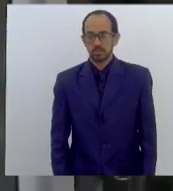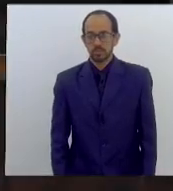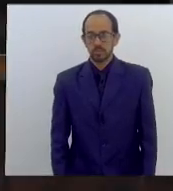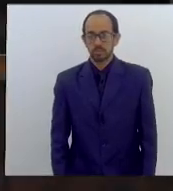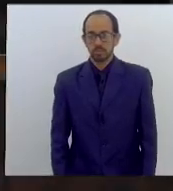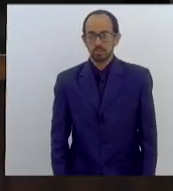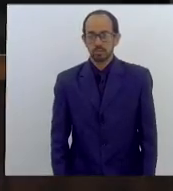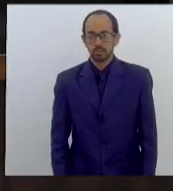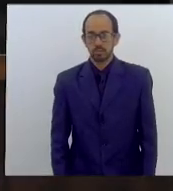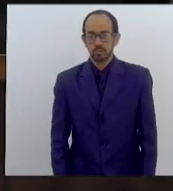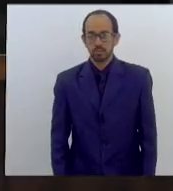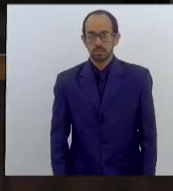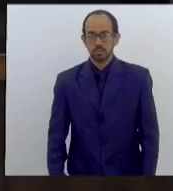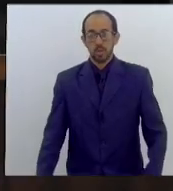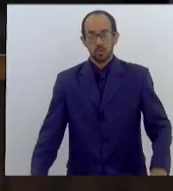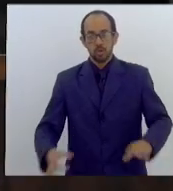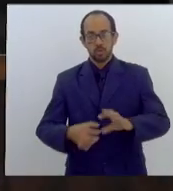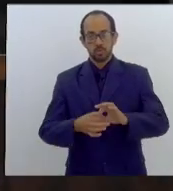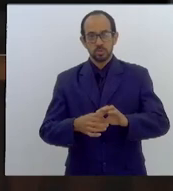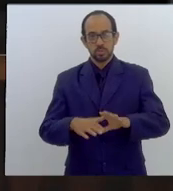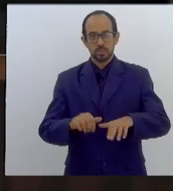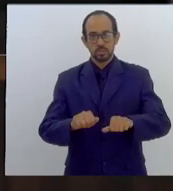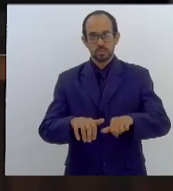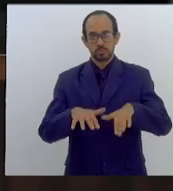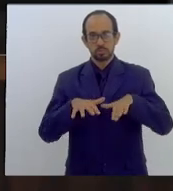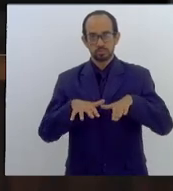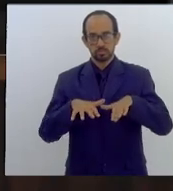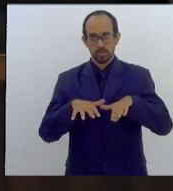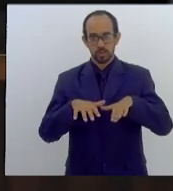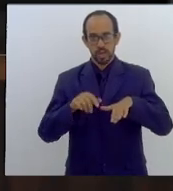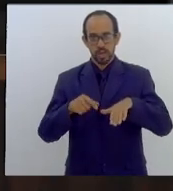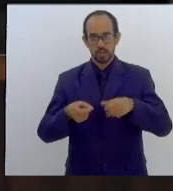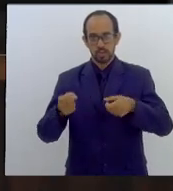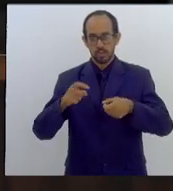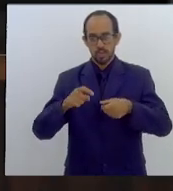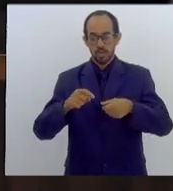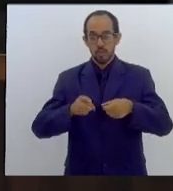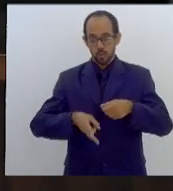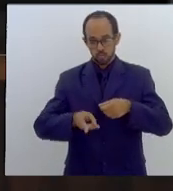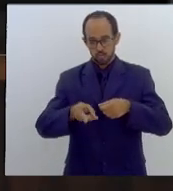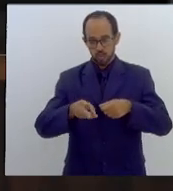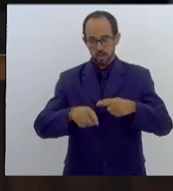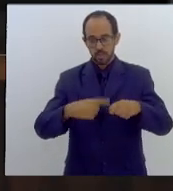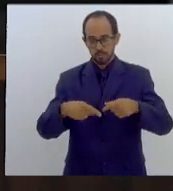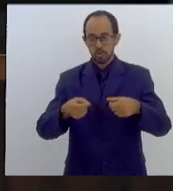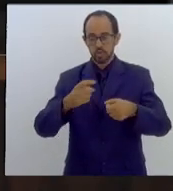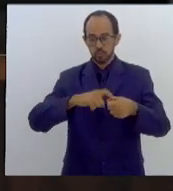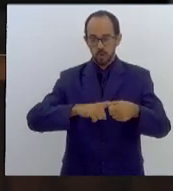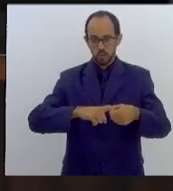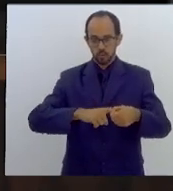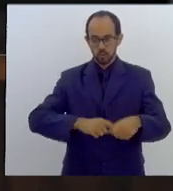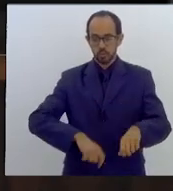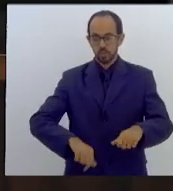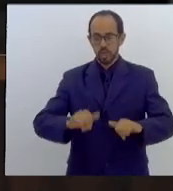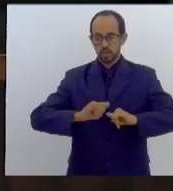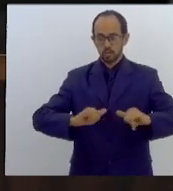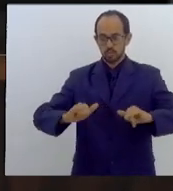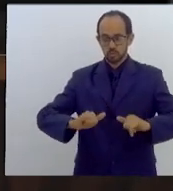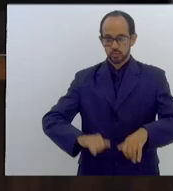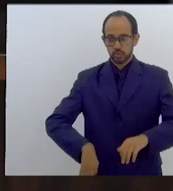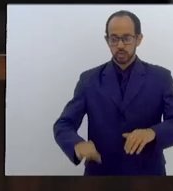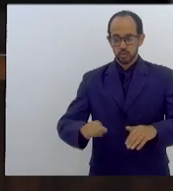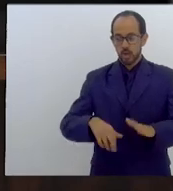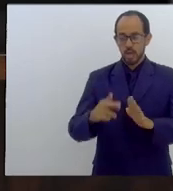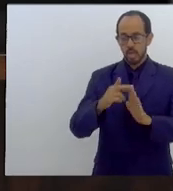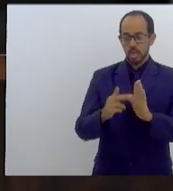Com autorização do plenário, eu vou seguir a pauta e retorno ao projeto de lei 6499. Anuncio, em tramitação ordinária, segunda discussão e redação do